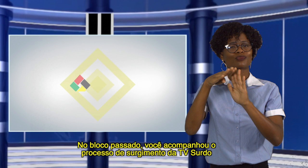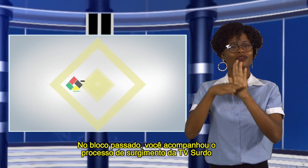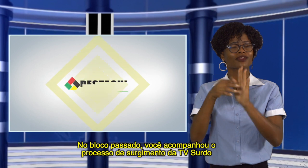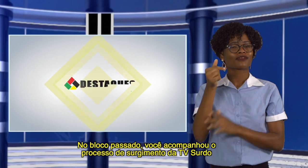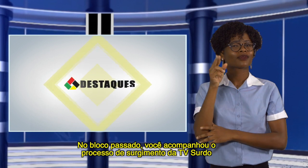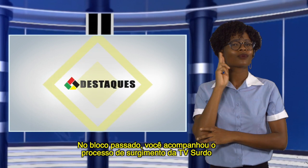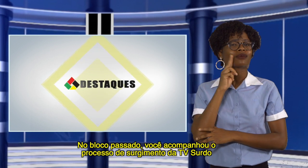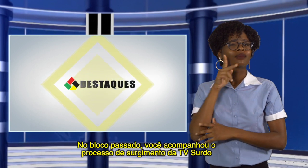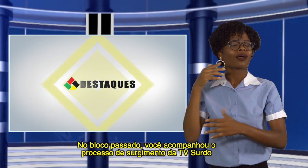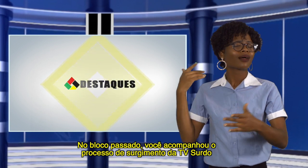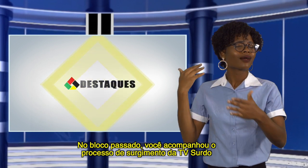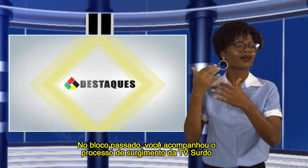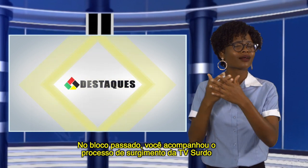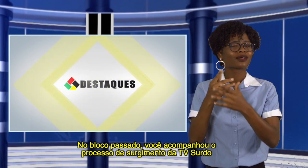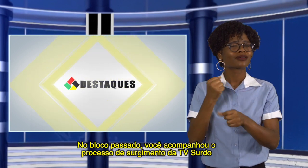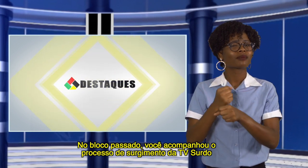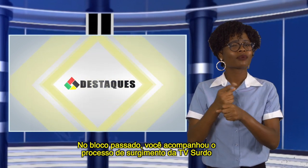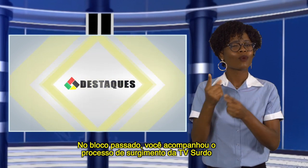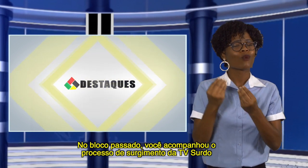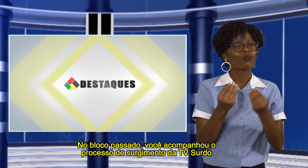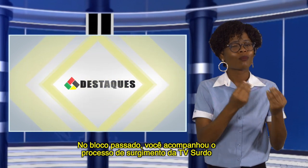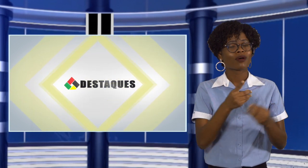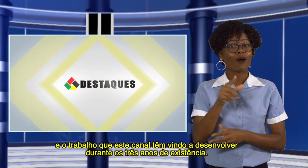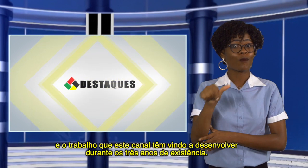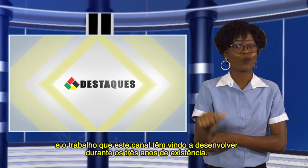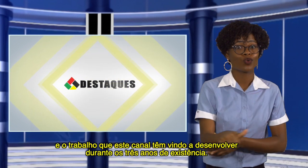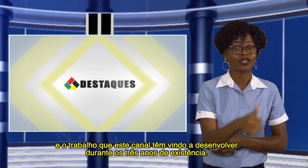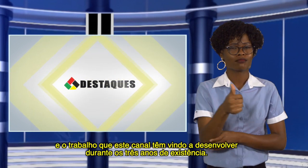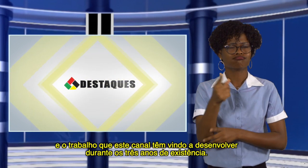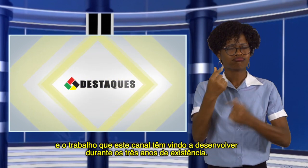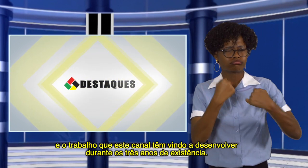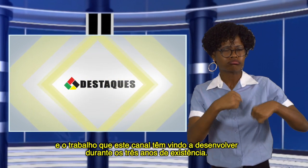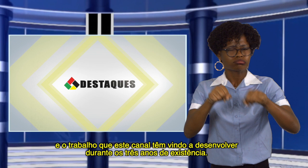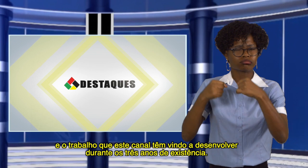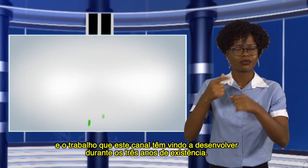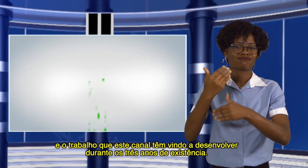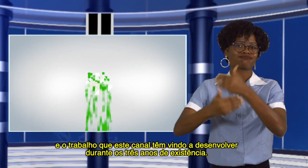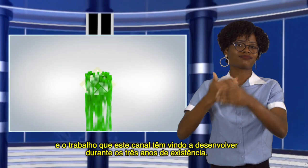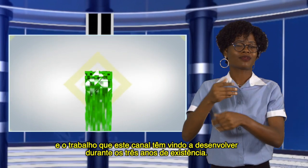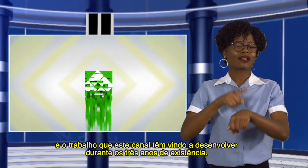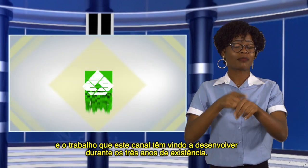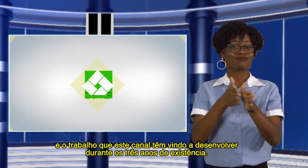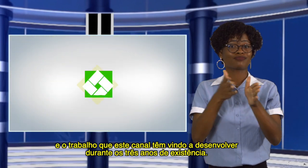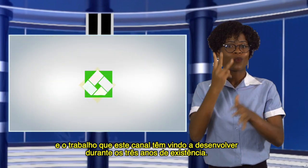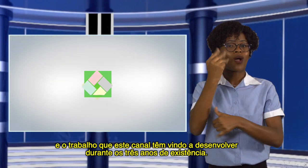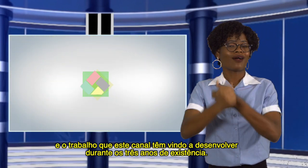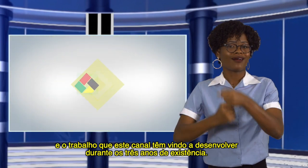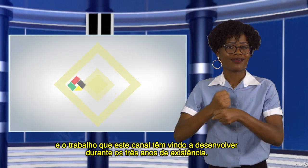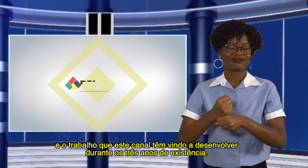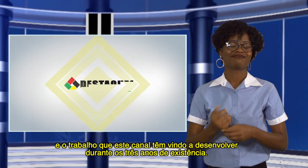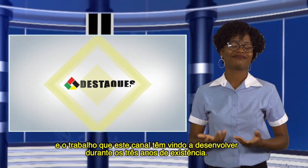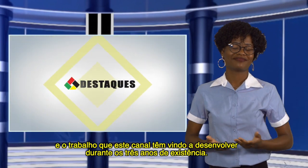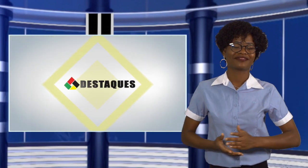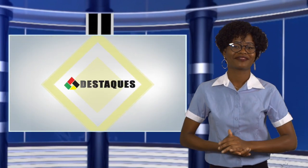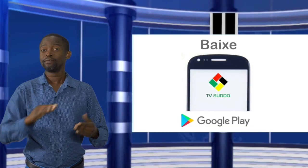passado, você acompanhou o processo de surgimento da TV surdo e o trabalho que este canal tem vindo a desenvolver durante os três anos de